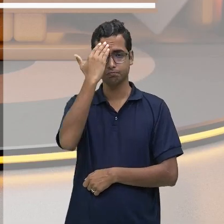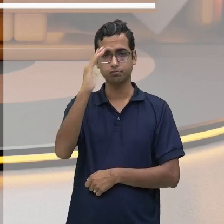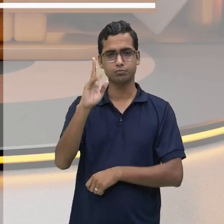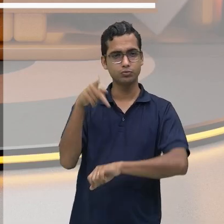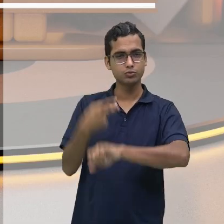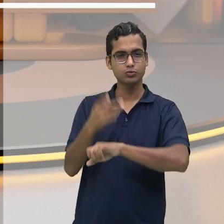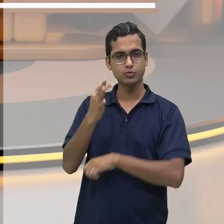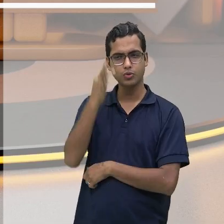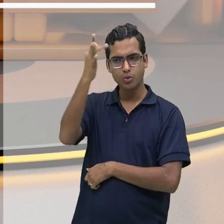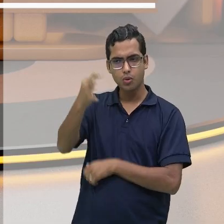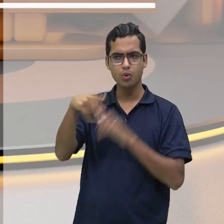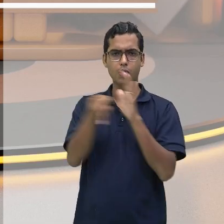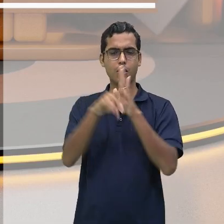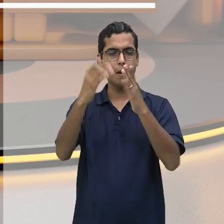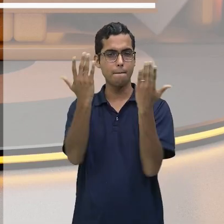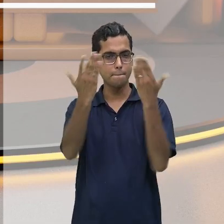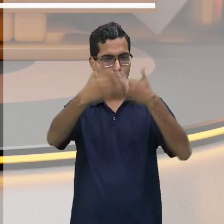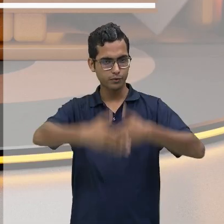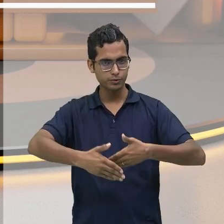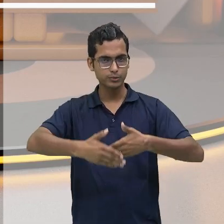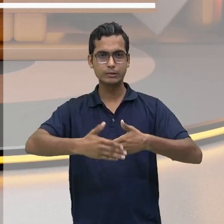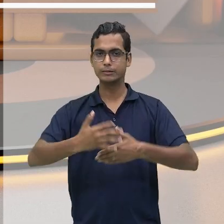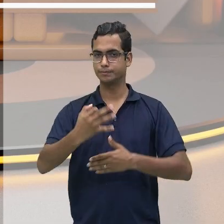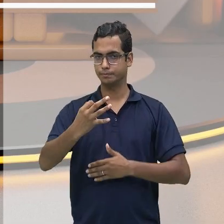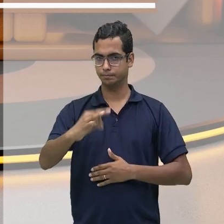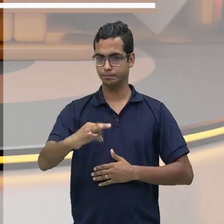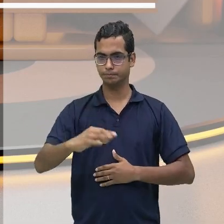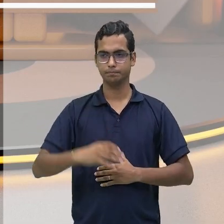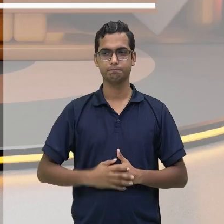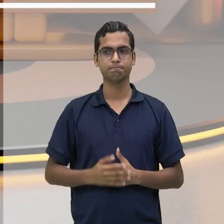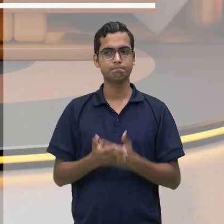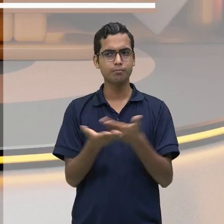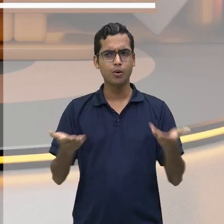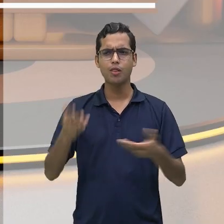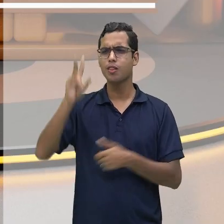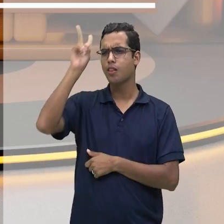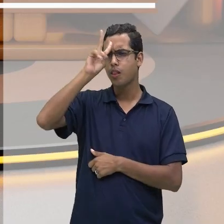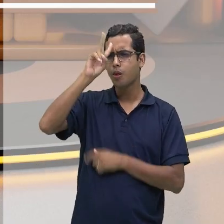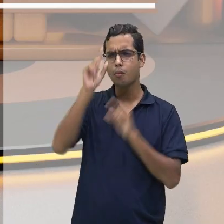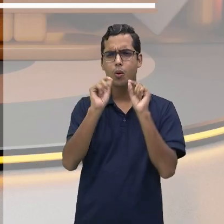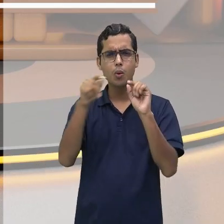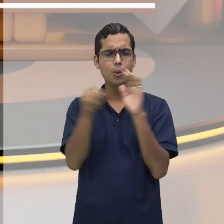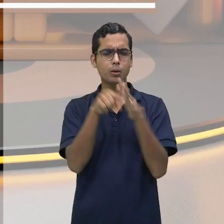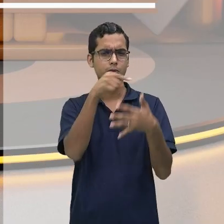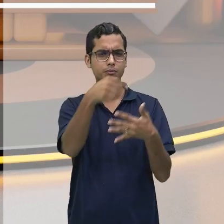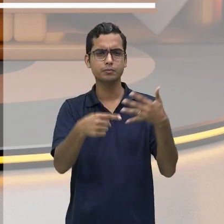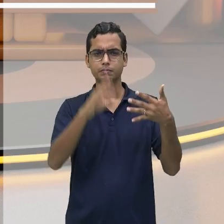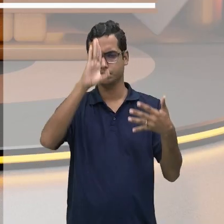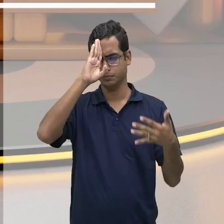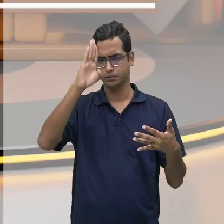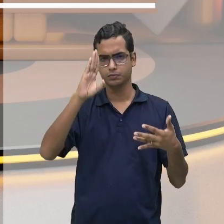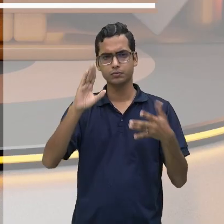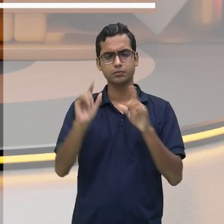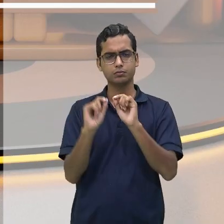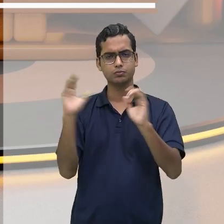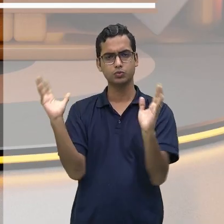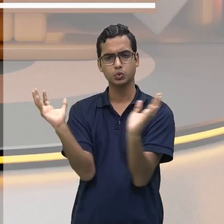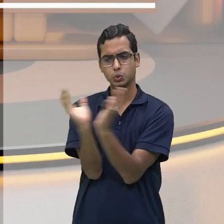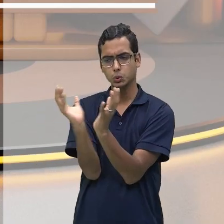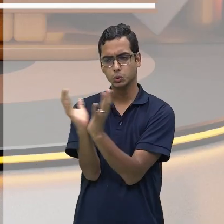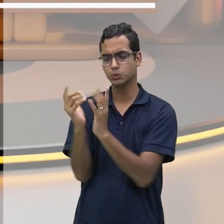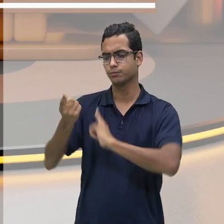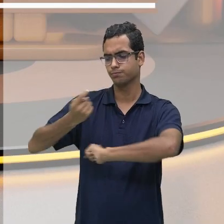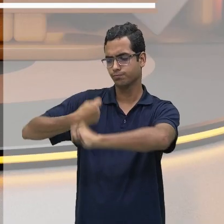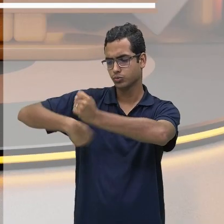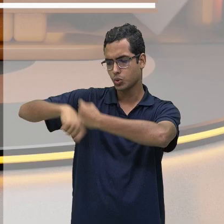a nossa avaliação, tá certo? Então, vamos agora relembrar principalmente aí sobre um bloco econômico que